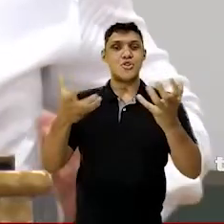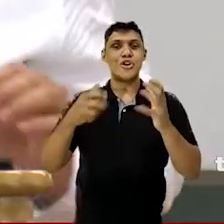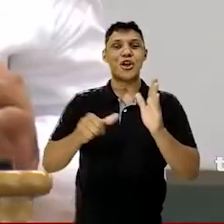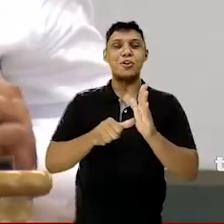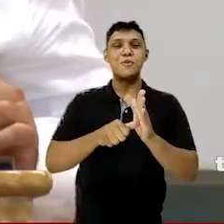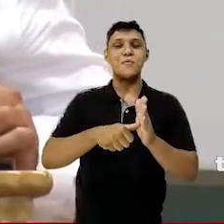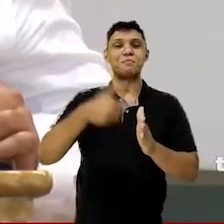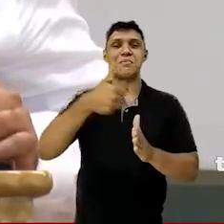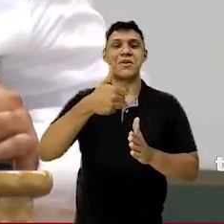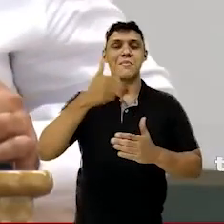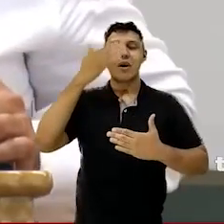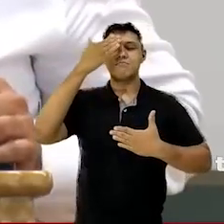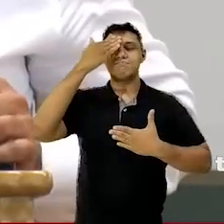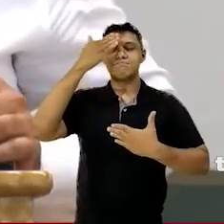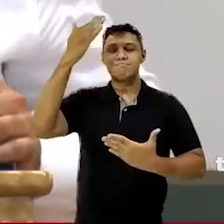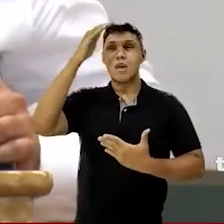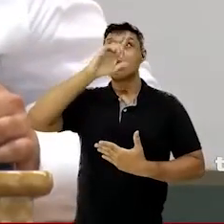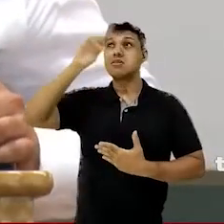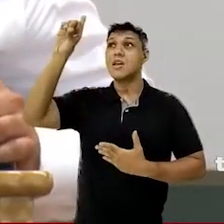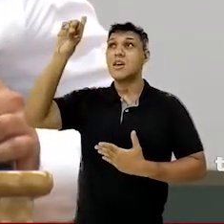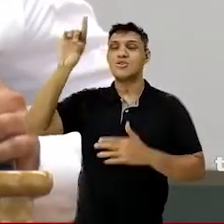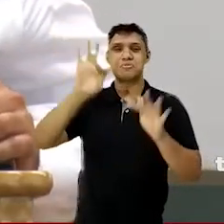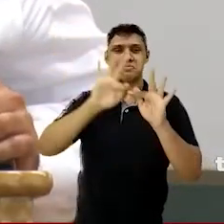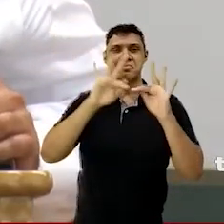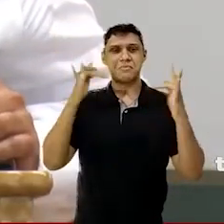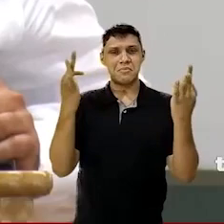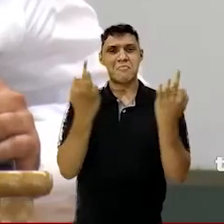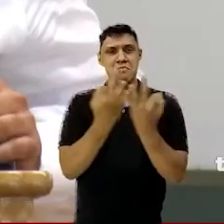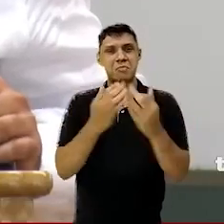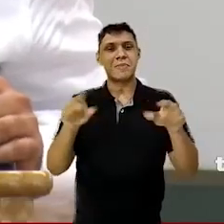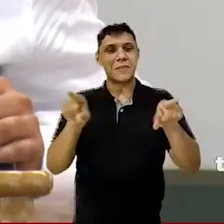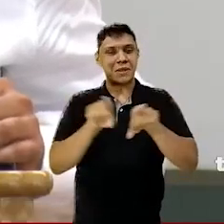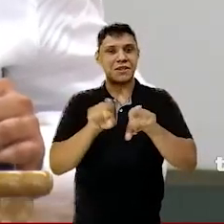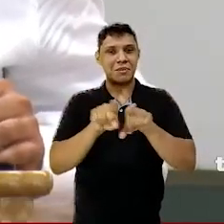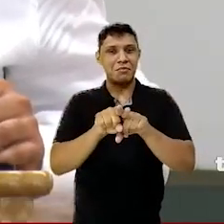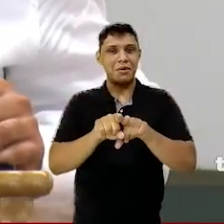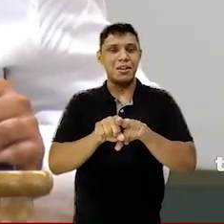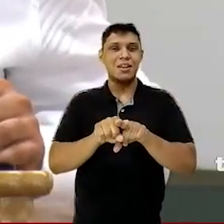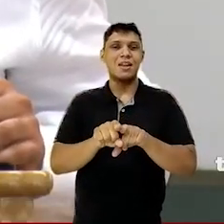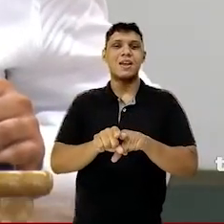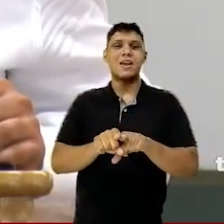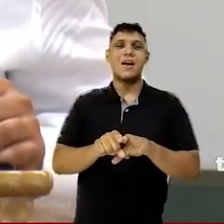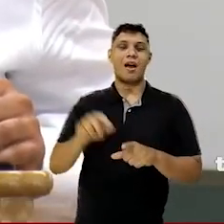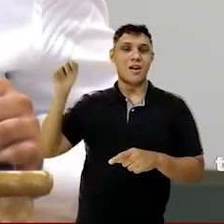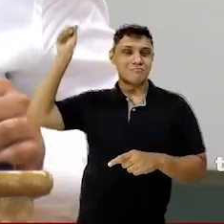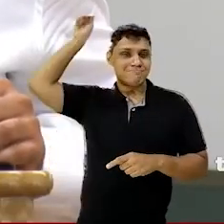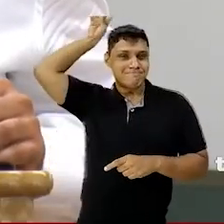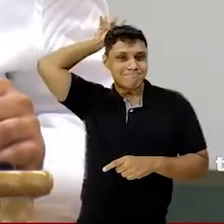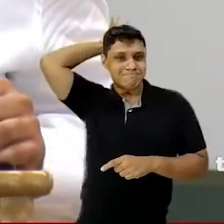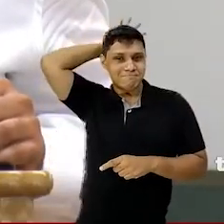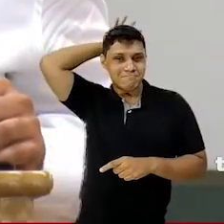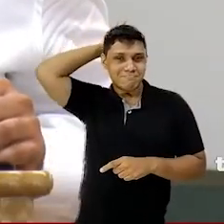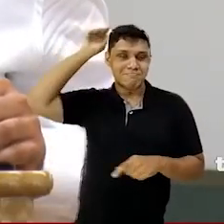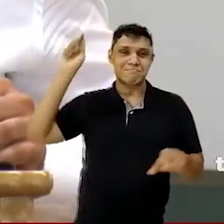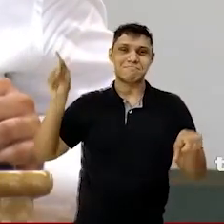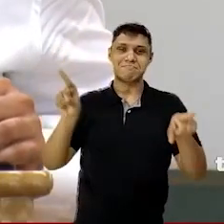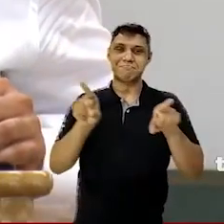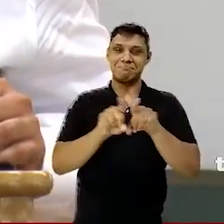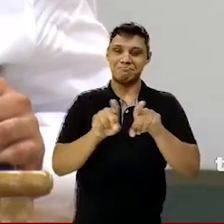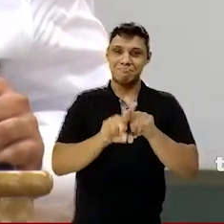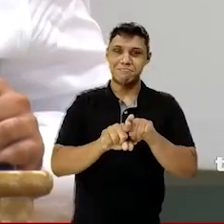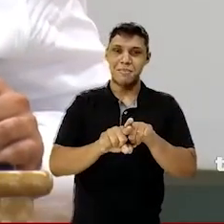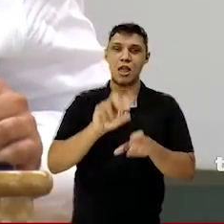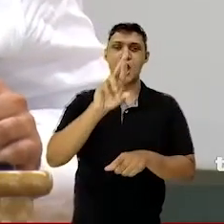primeiramente agradecer a Deus, a minha família, a Nossa Senhora de Santana, a Nossa Senhora do Rosário, que estamos em